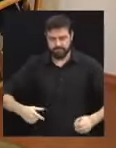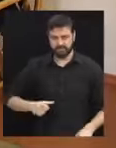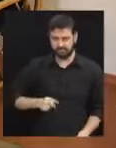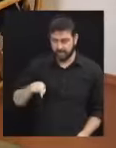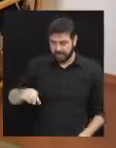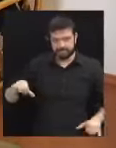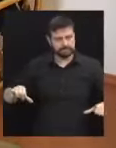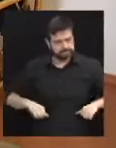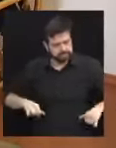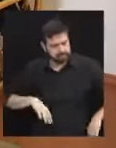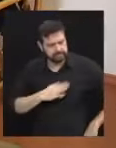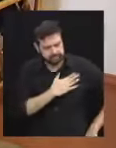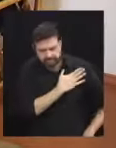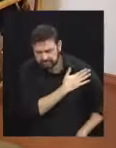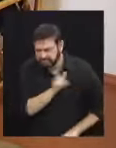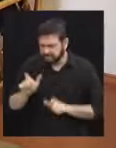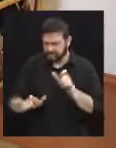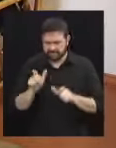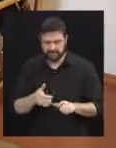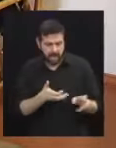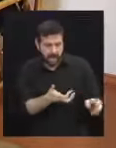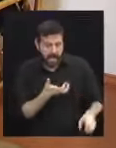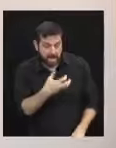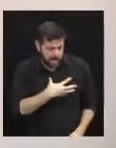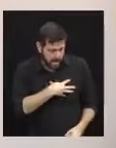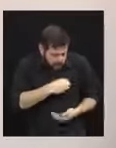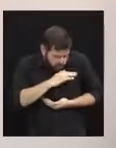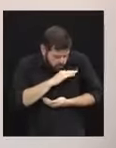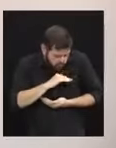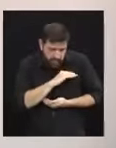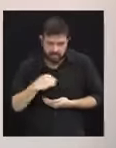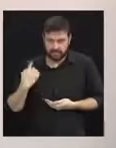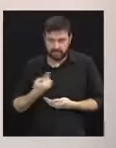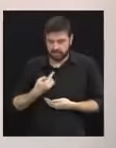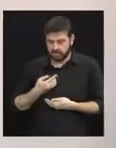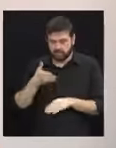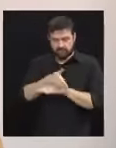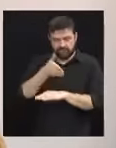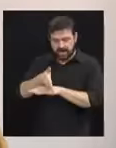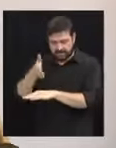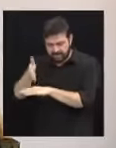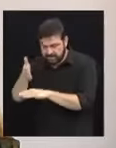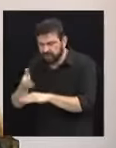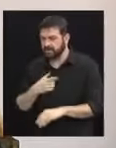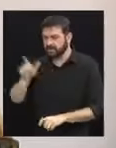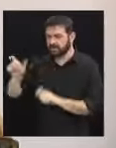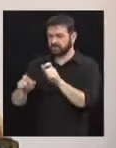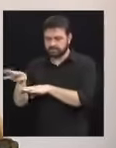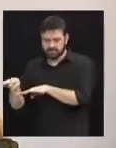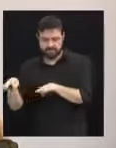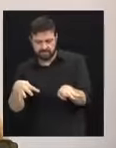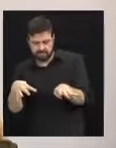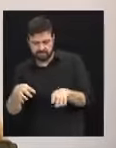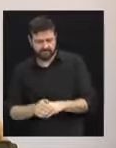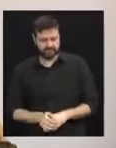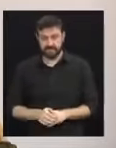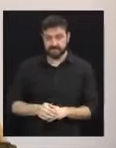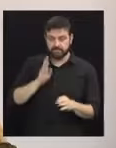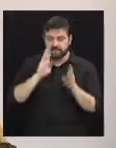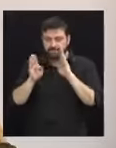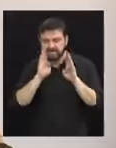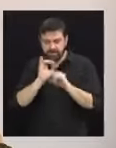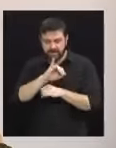muito preconceito. Às vezes a gente vai assim, 5, 6 feiras. A Brisa mesmo, assim, ela tá divulgada já nas redes sociais. Todo